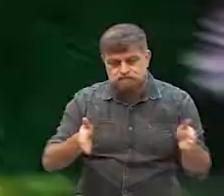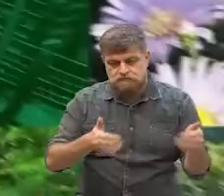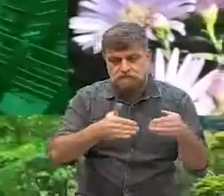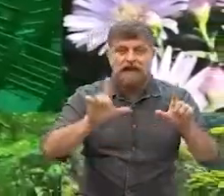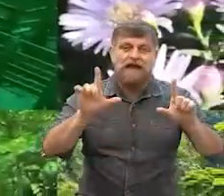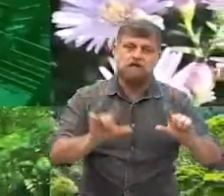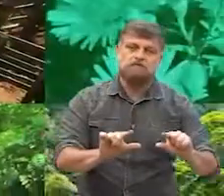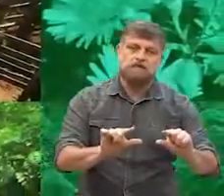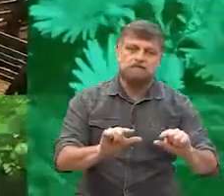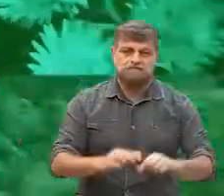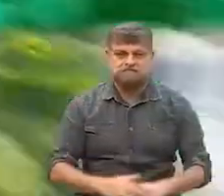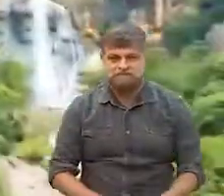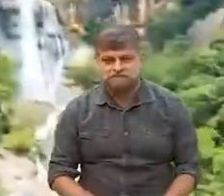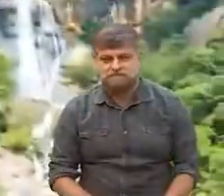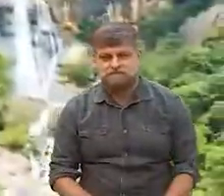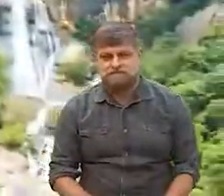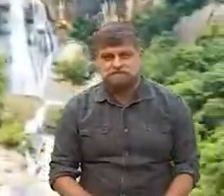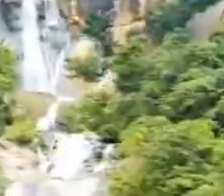embalagens.